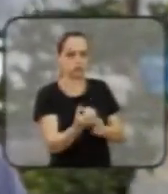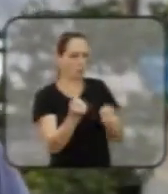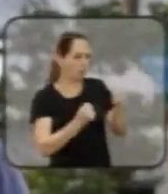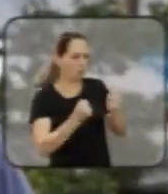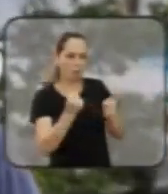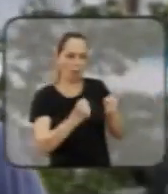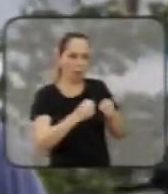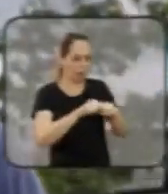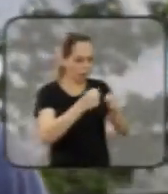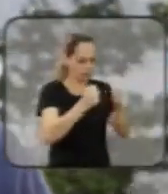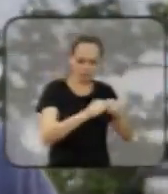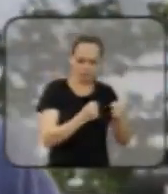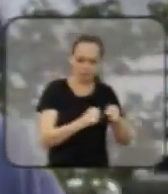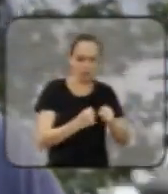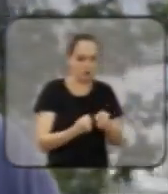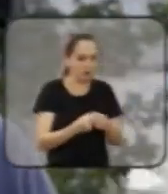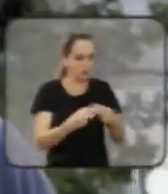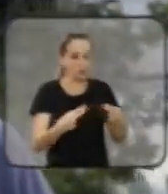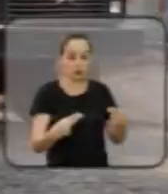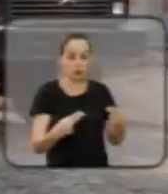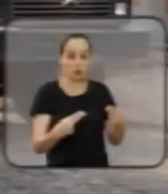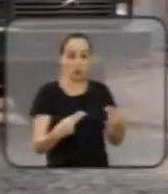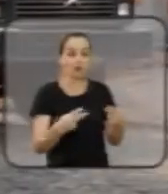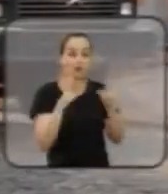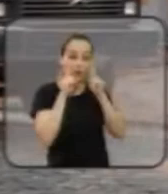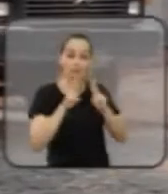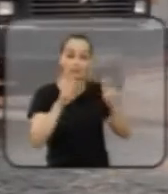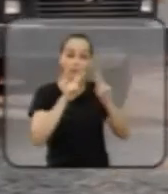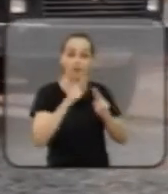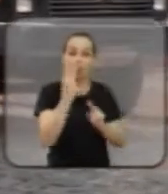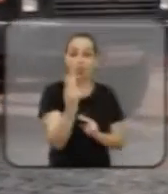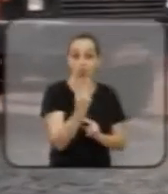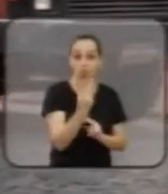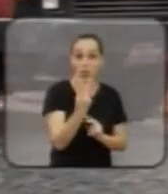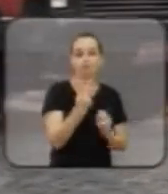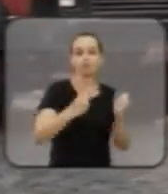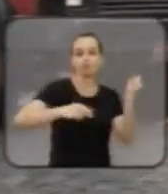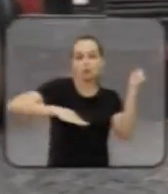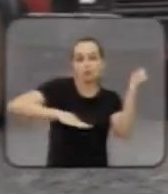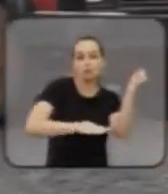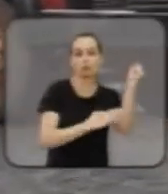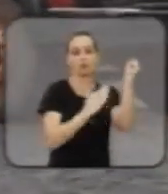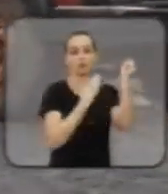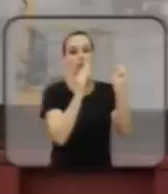bateu no chassi, o carro também avariou. Eu presenciei pelo menos dois acidentes por causa